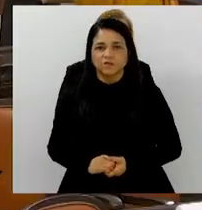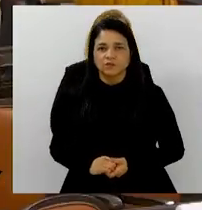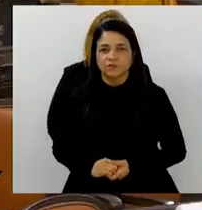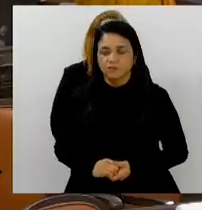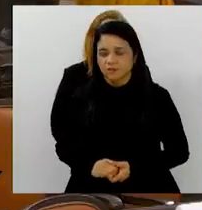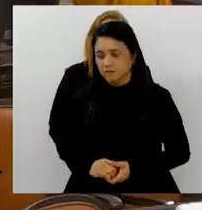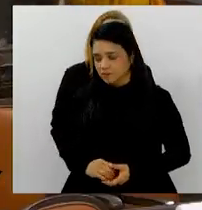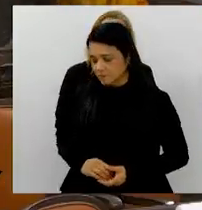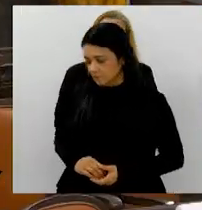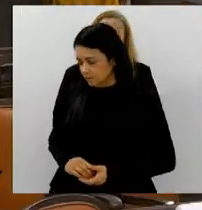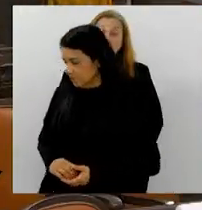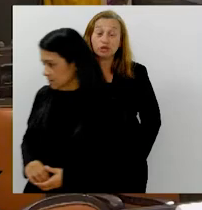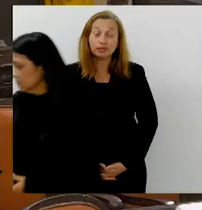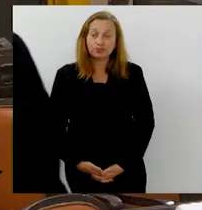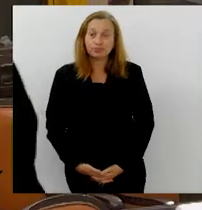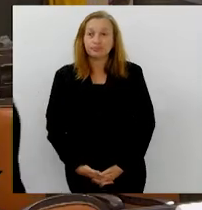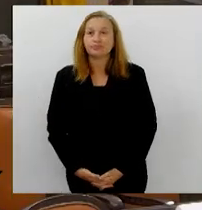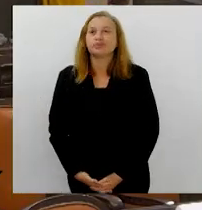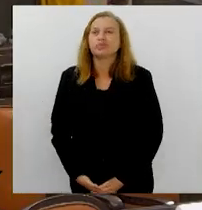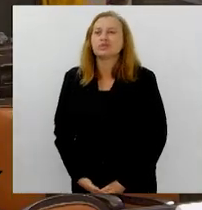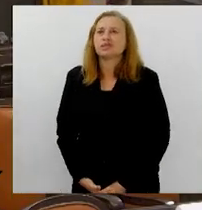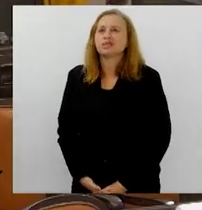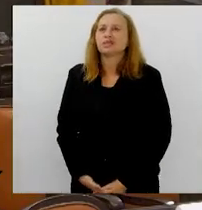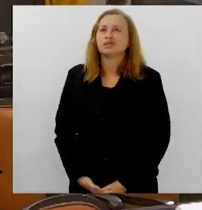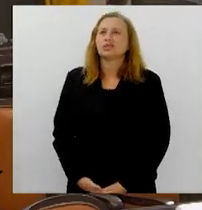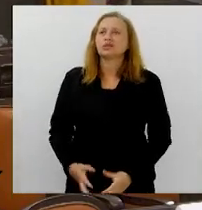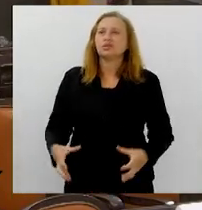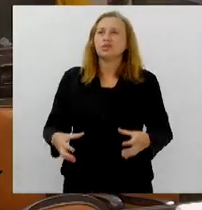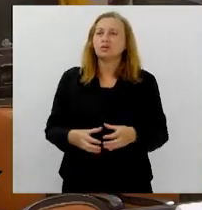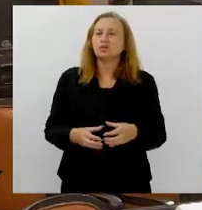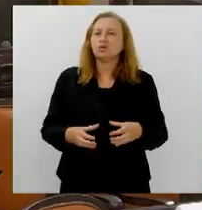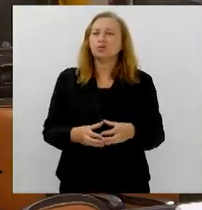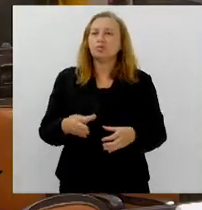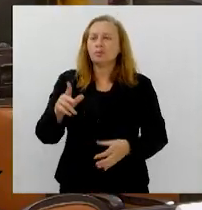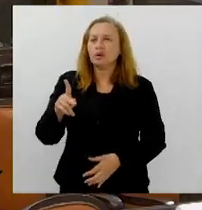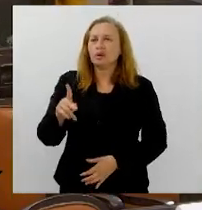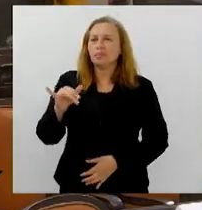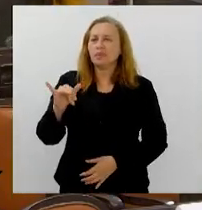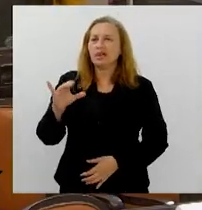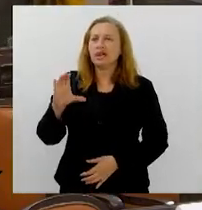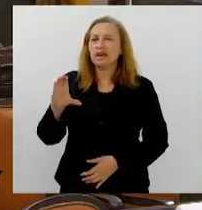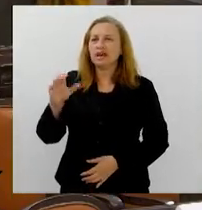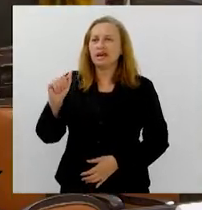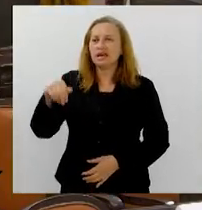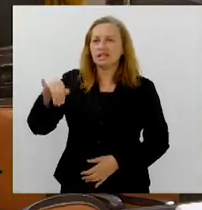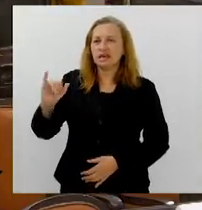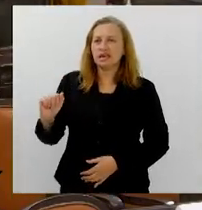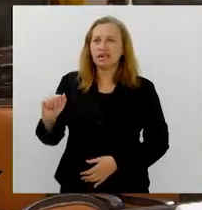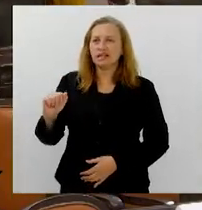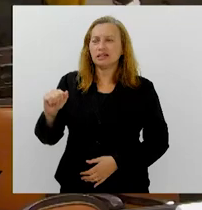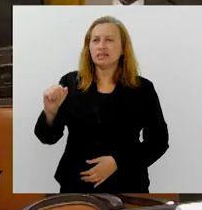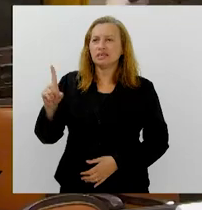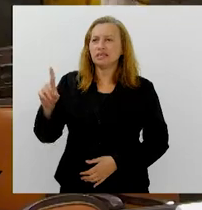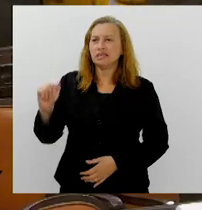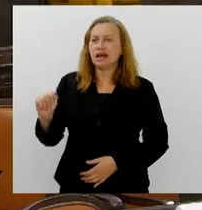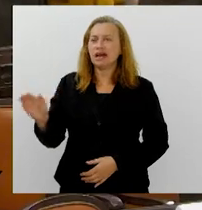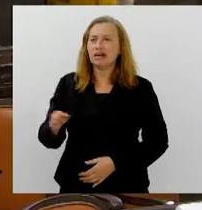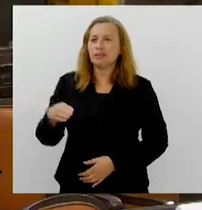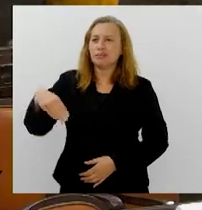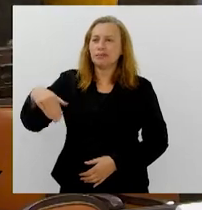Convidamos o grupo Pifania da Mata para um registro fotográfico do grupo com a deputada.